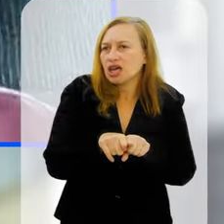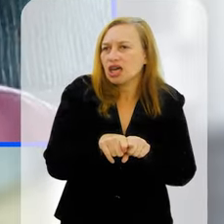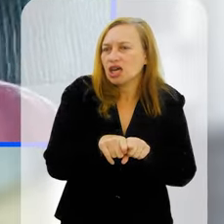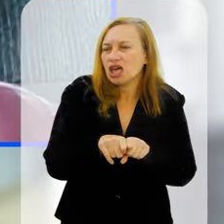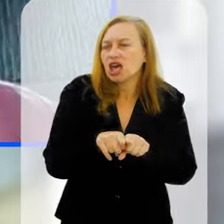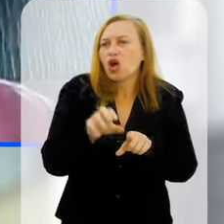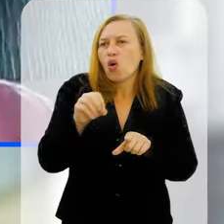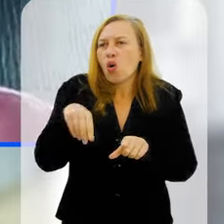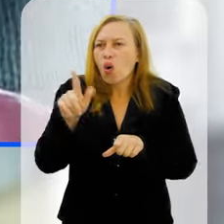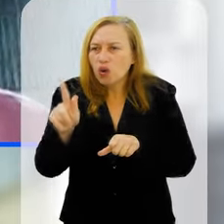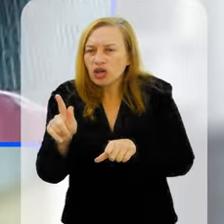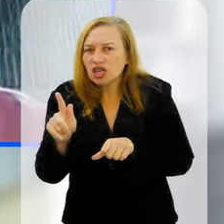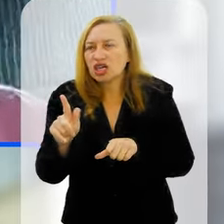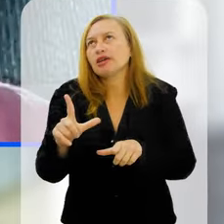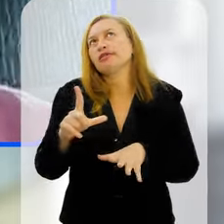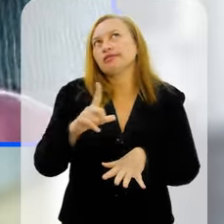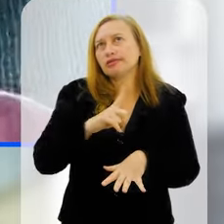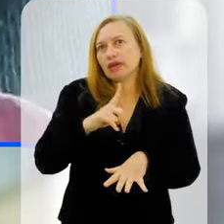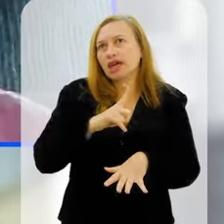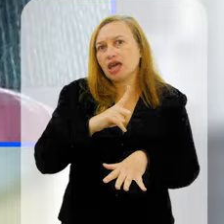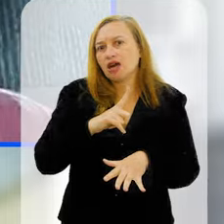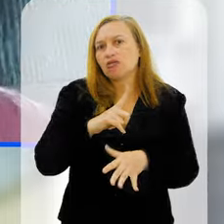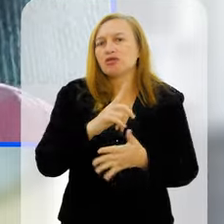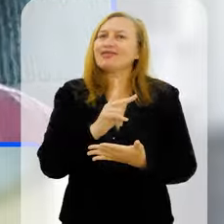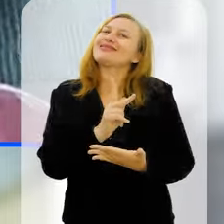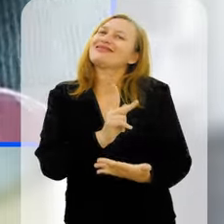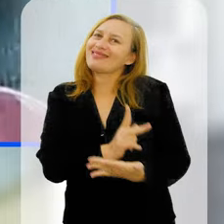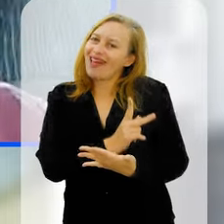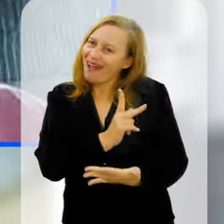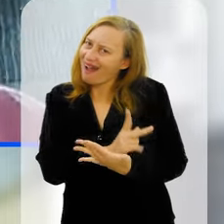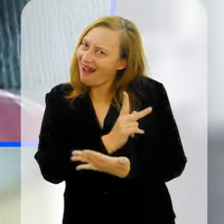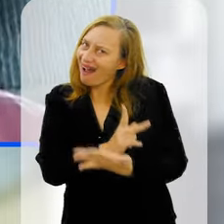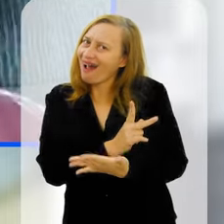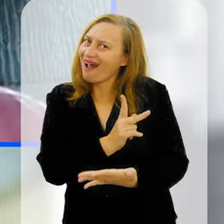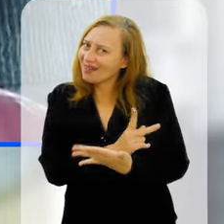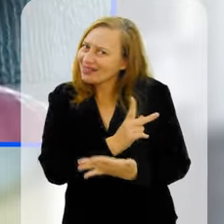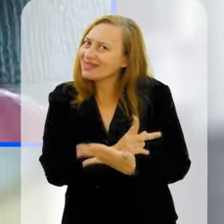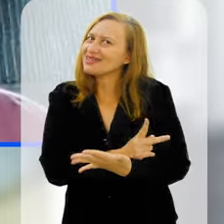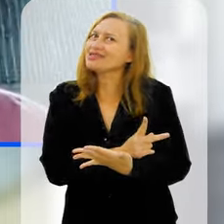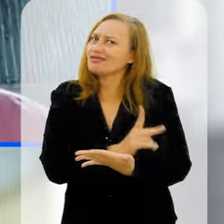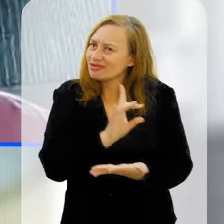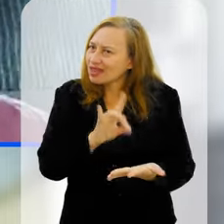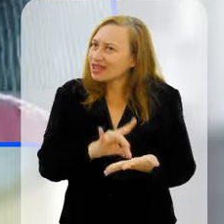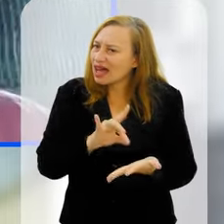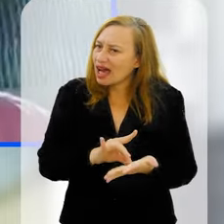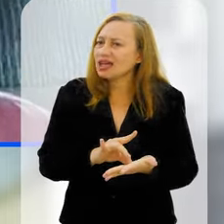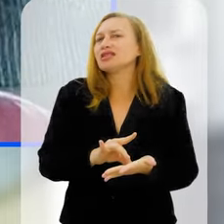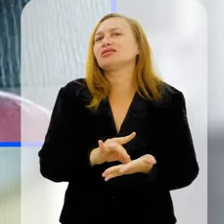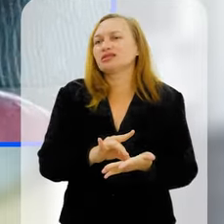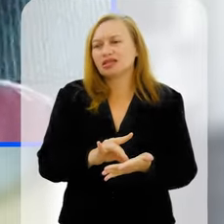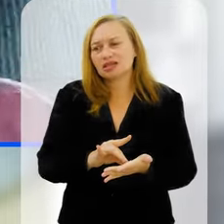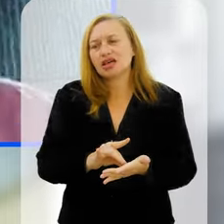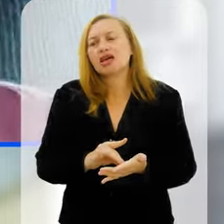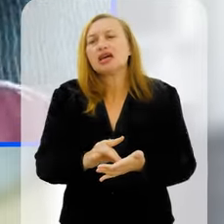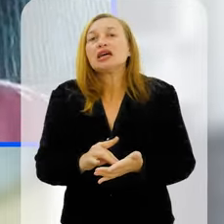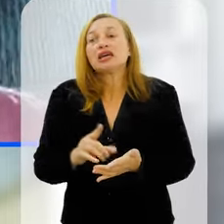também, nem toda ONG tem problema moral, ético, né? Tem ONGs que realmente são bem geridas,